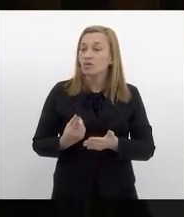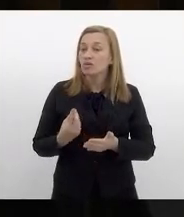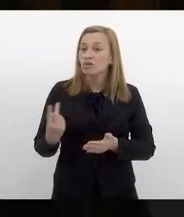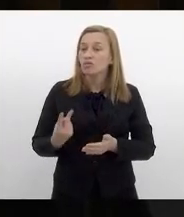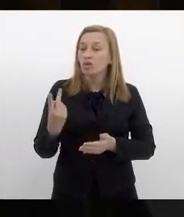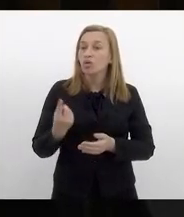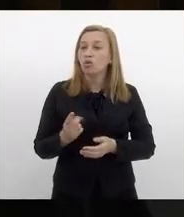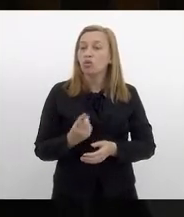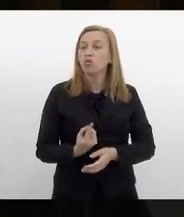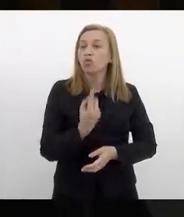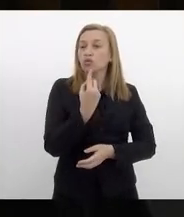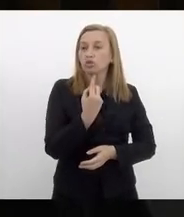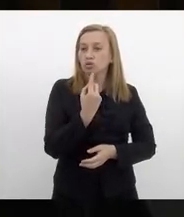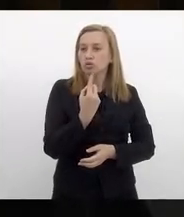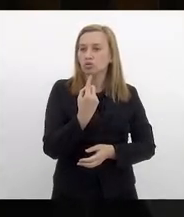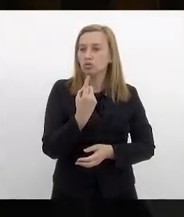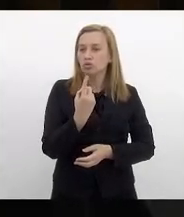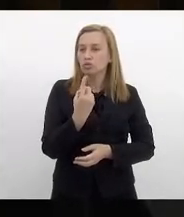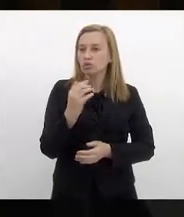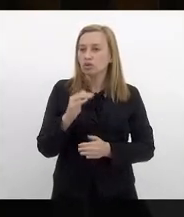a receita.